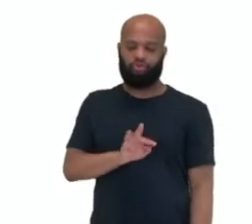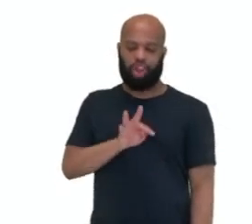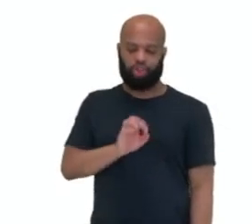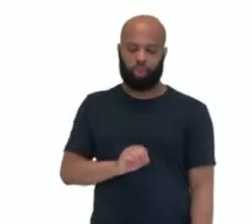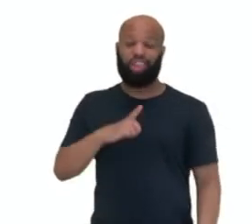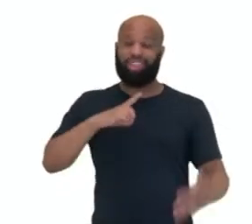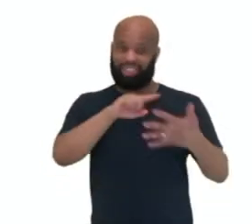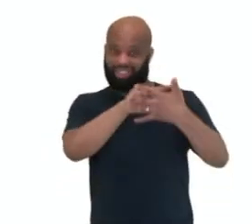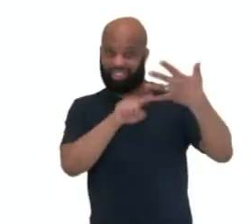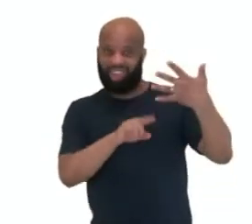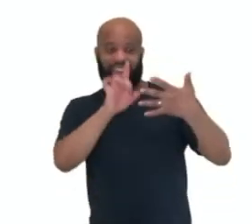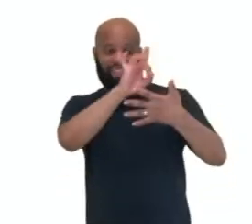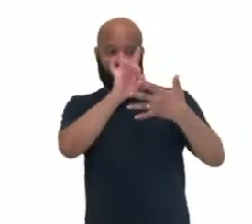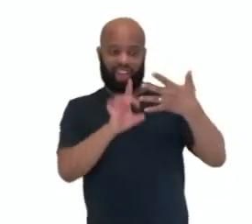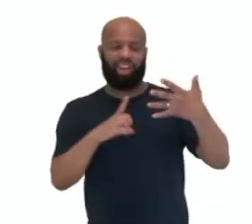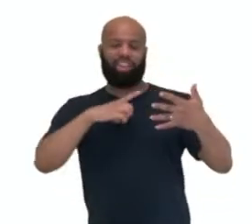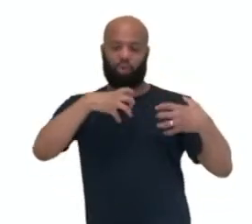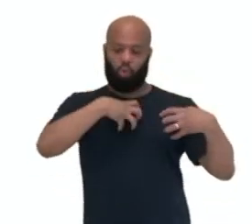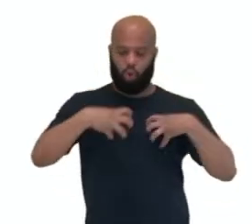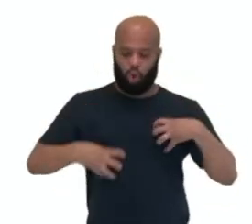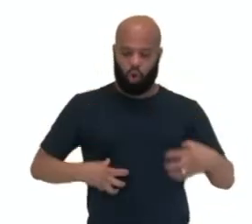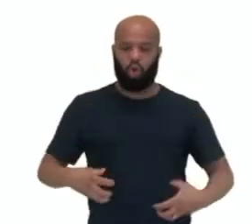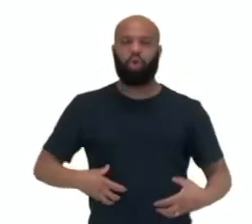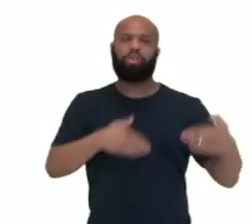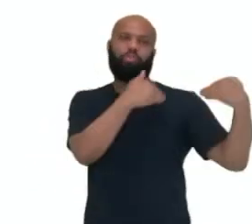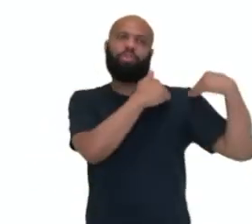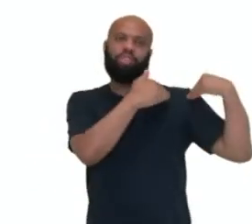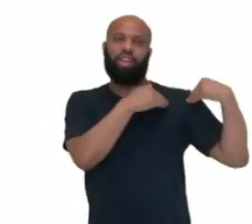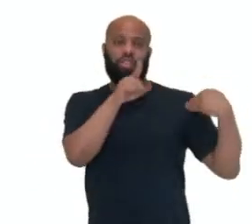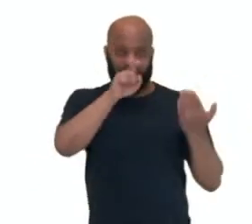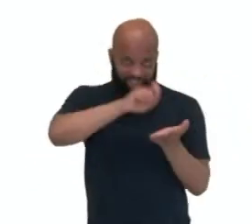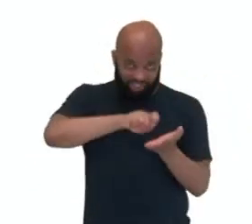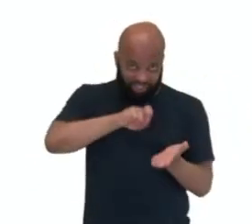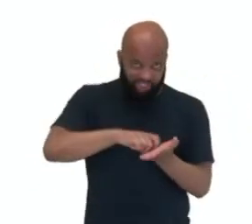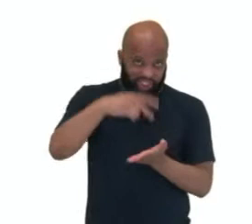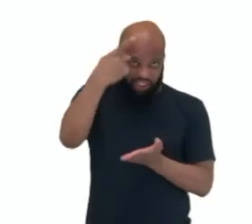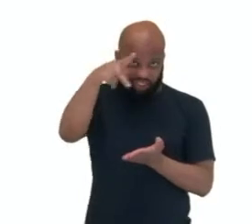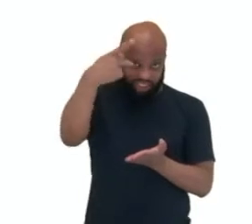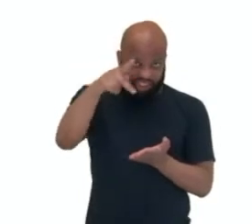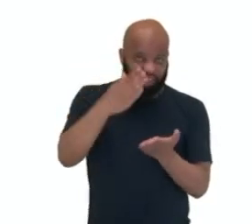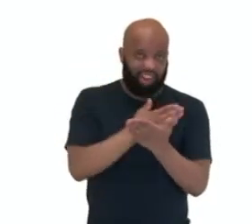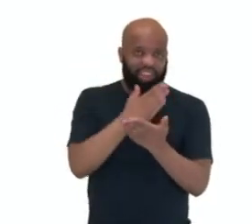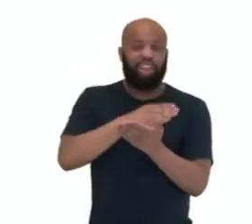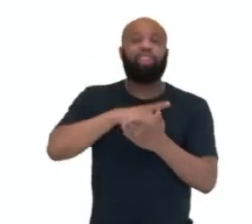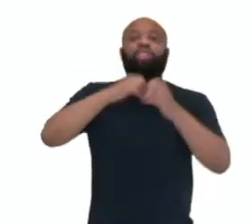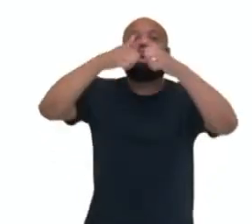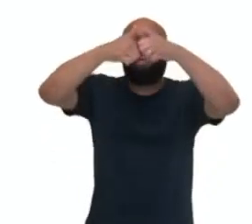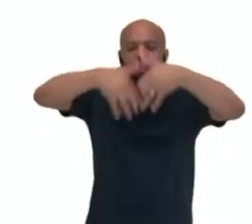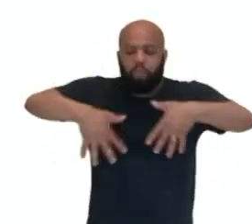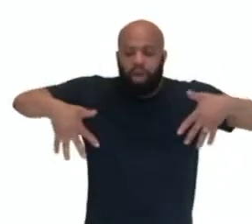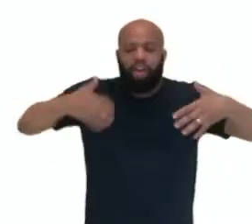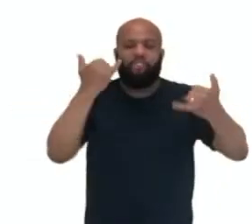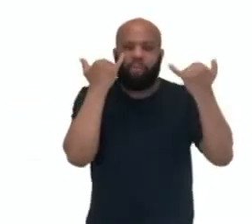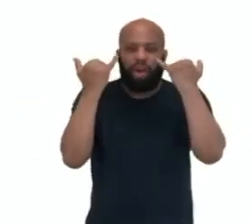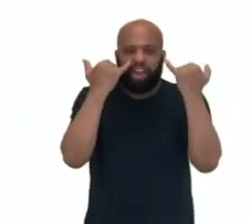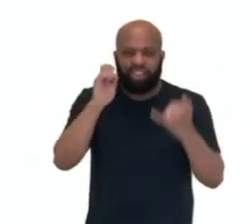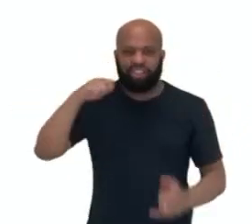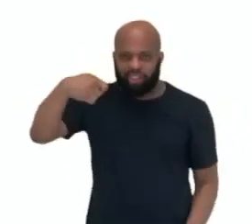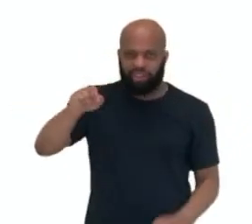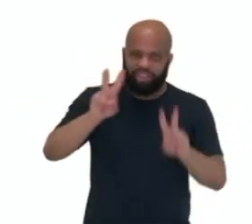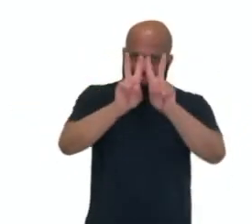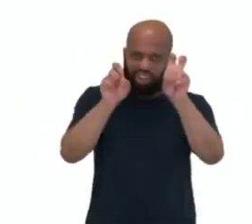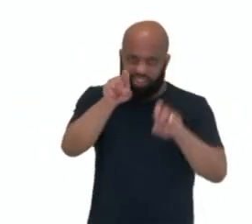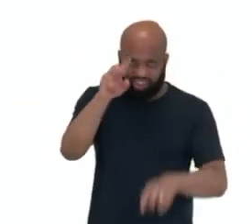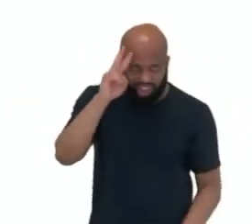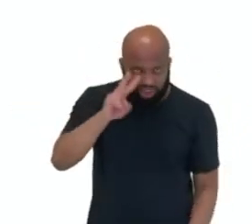sentidos tem um órgão responsável. Você anotou no seu caderno um mapa conceitual sobre isso. Verdade, você não se lembra? Volte